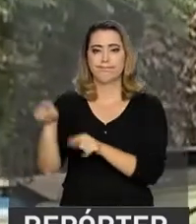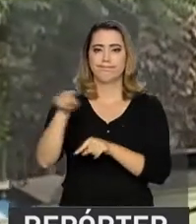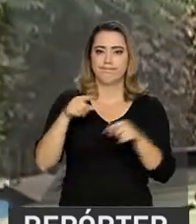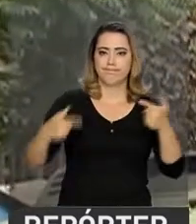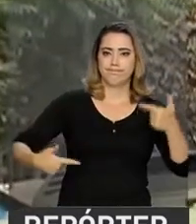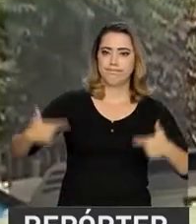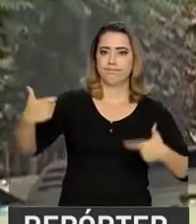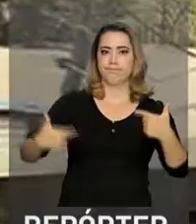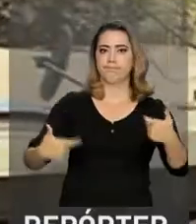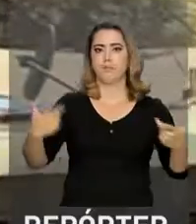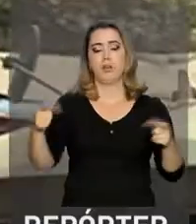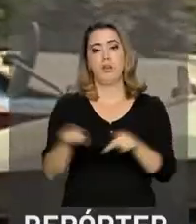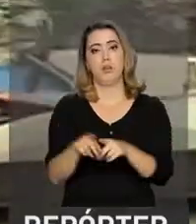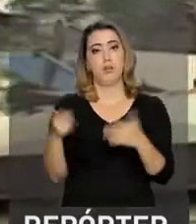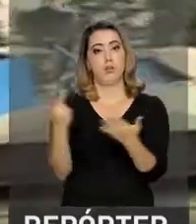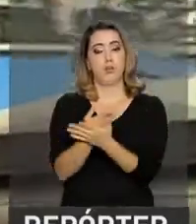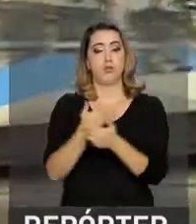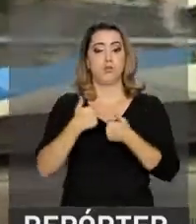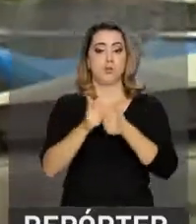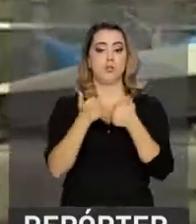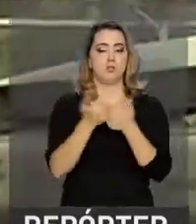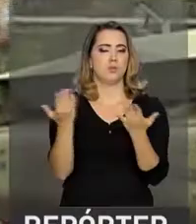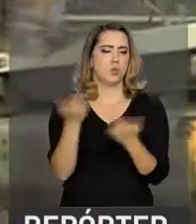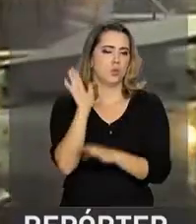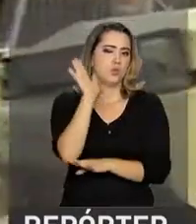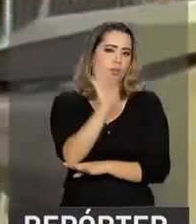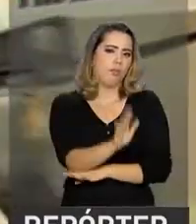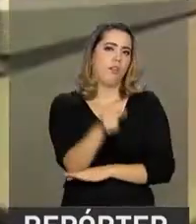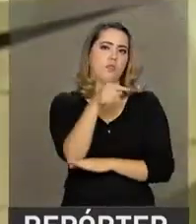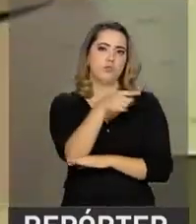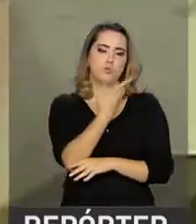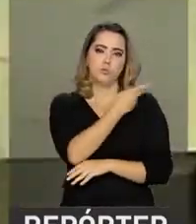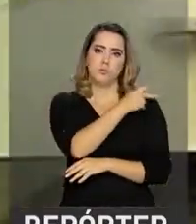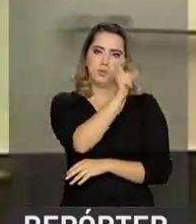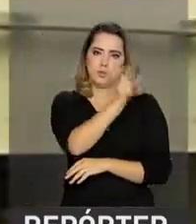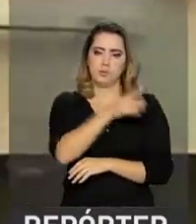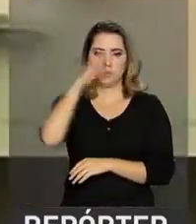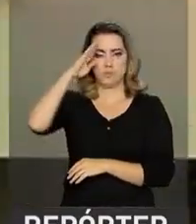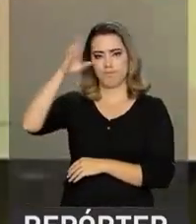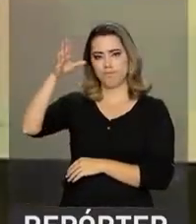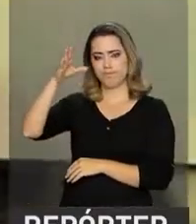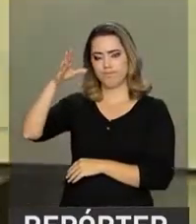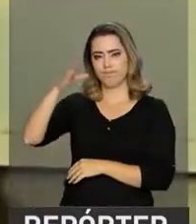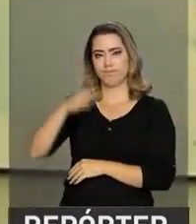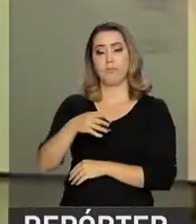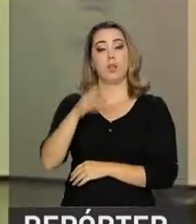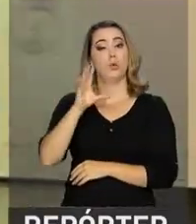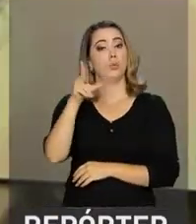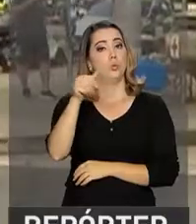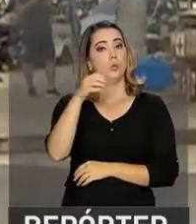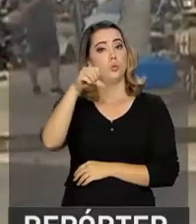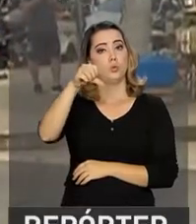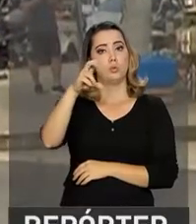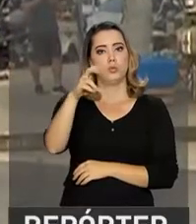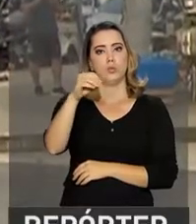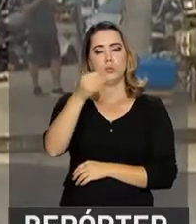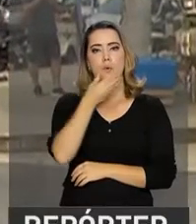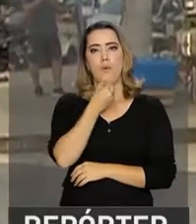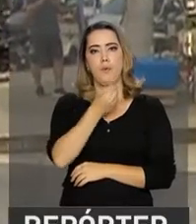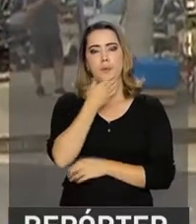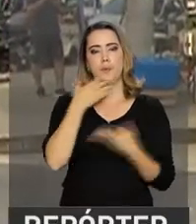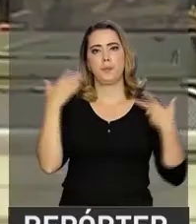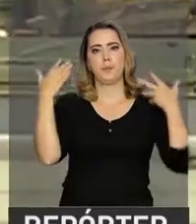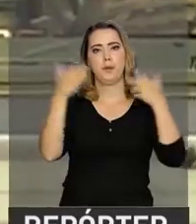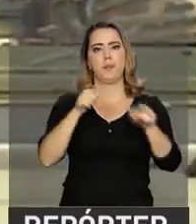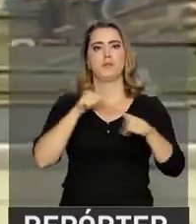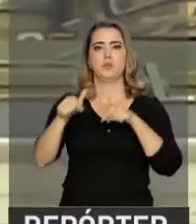homens e blindados do Exército começou no meio da tarde desta sexta-feira. Ao todo, 950 homens participam das operações